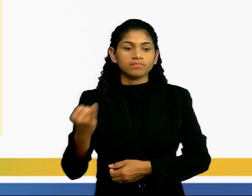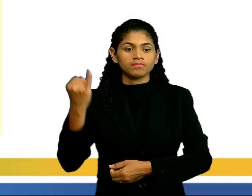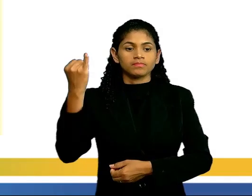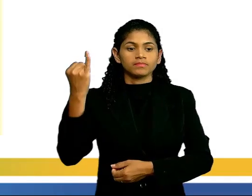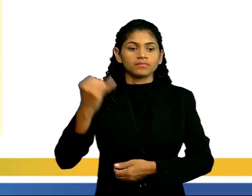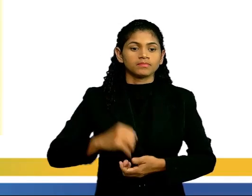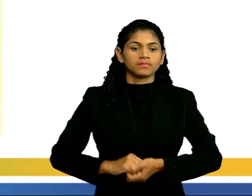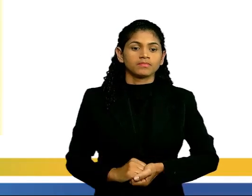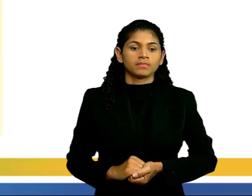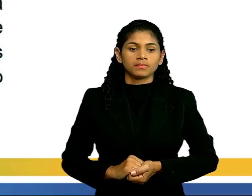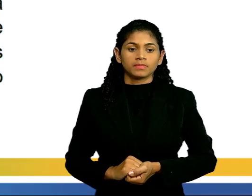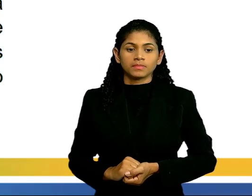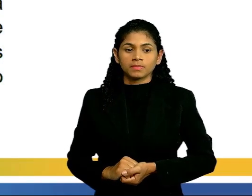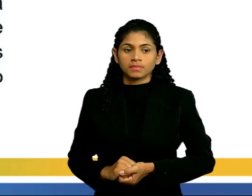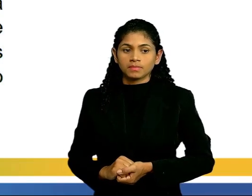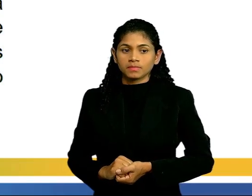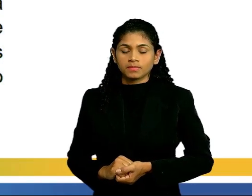também.